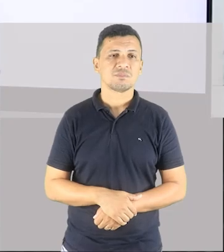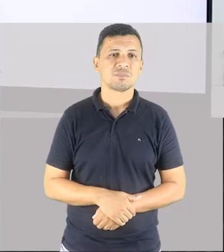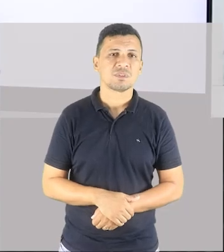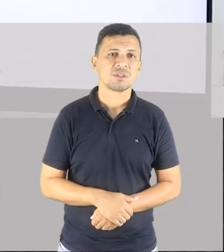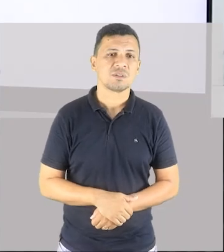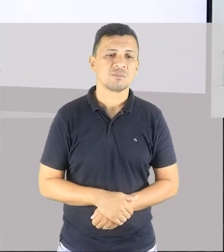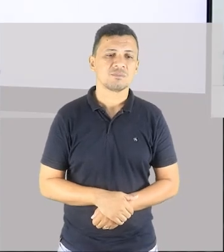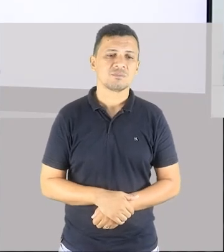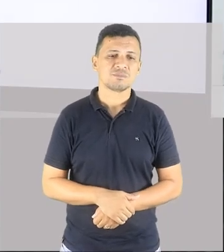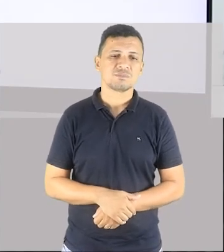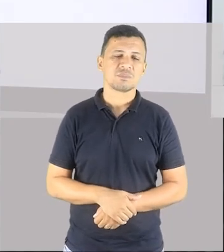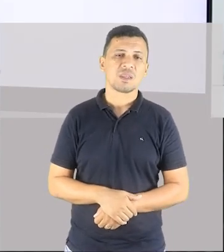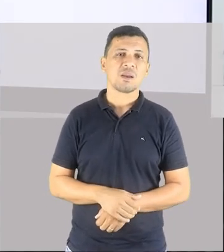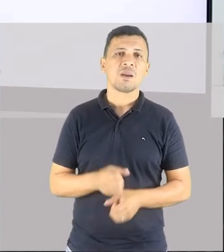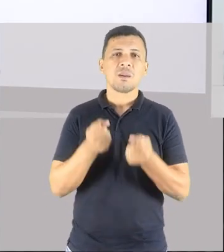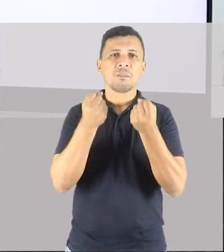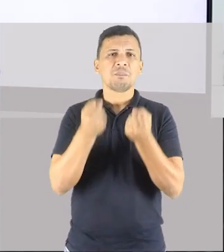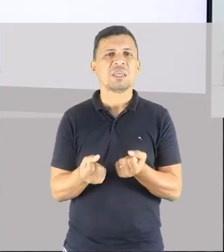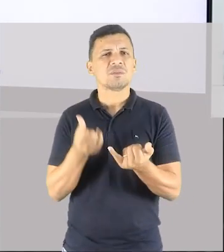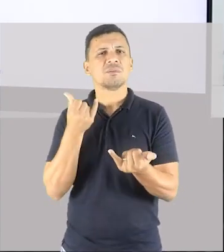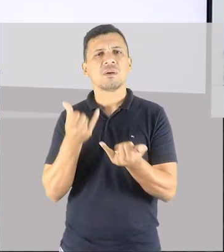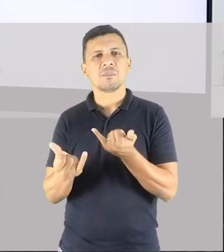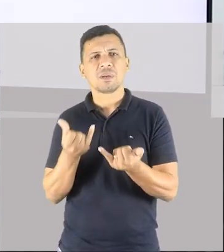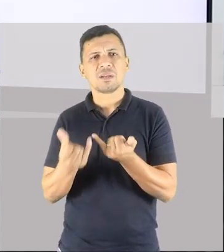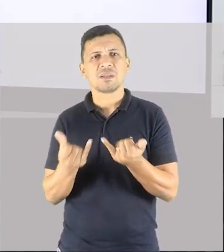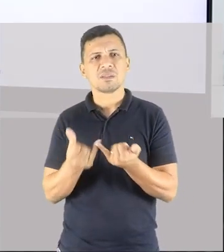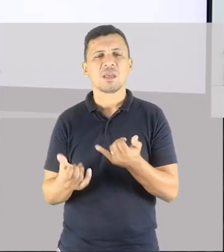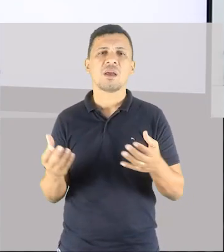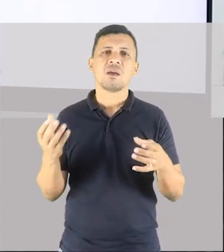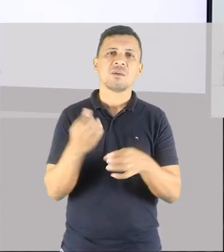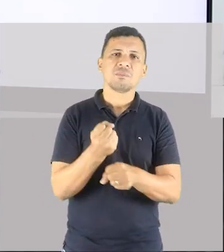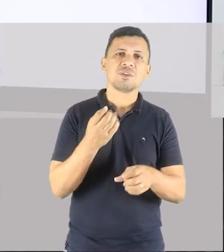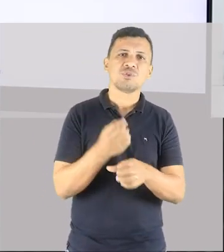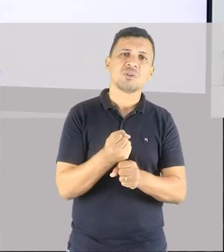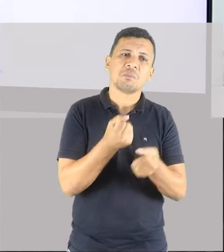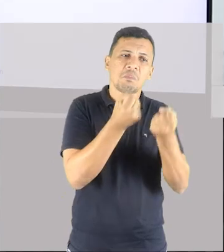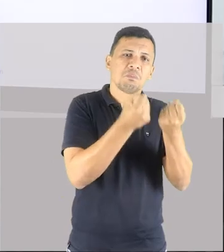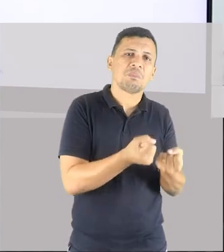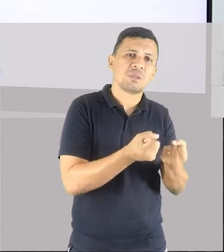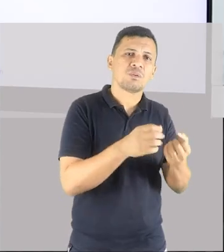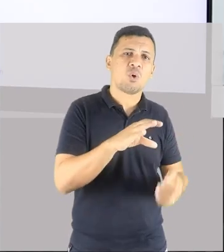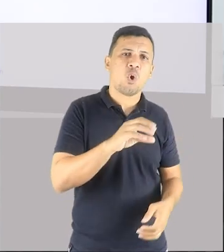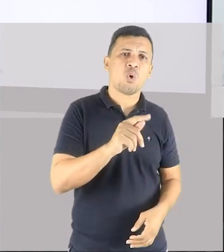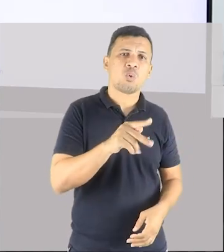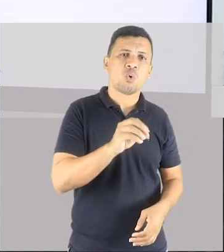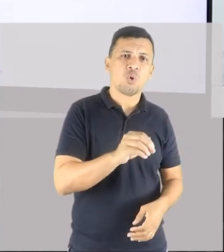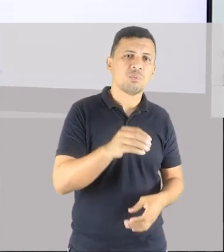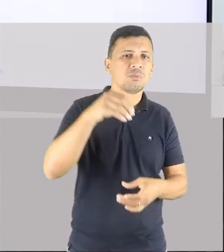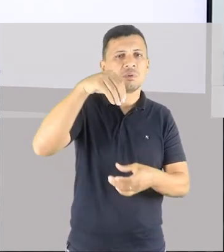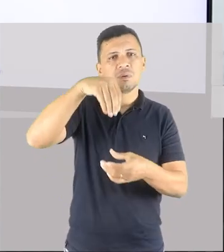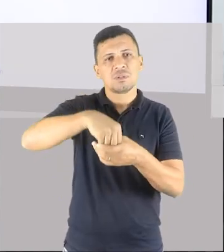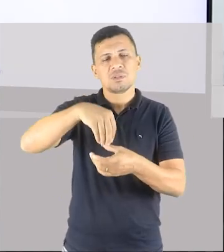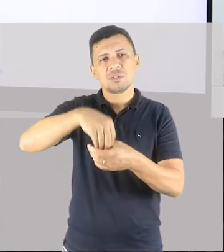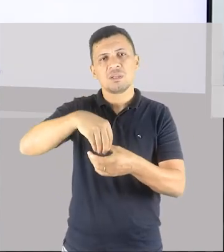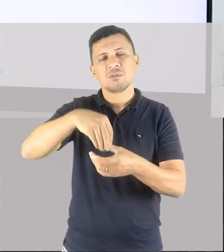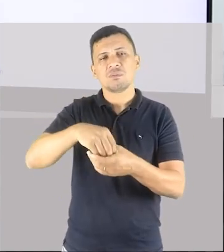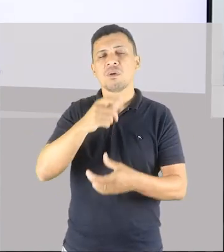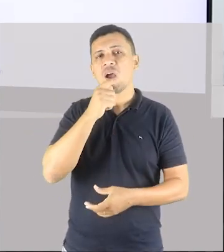o próximo slide. Ó. Peso aparente é a medida do peso de um corpo que está